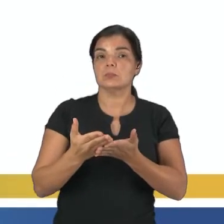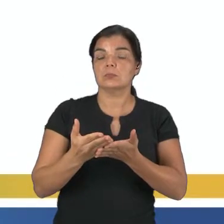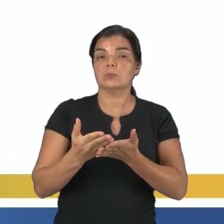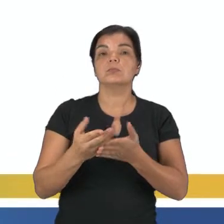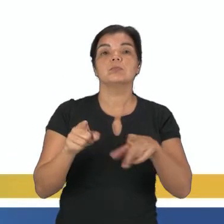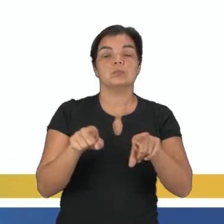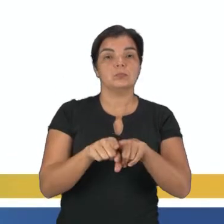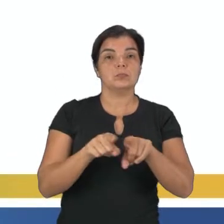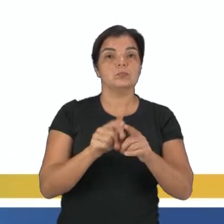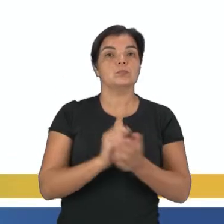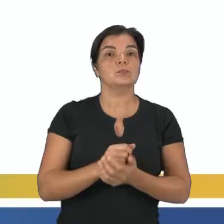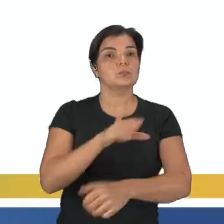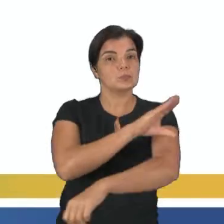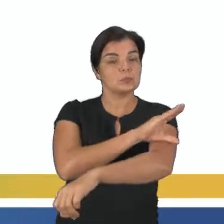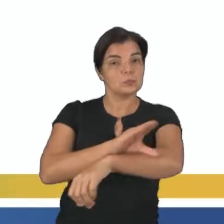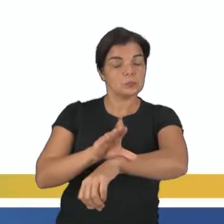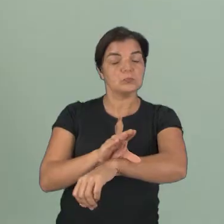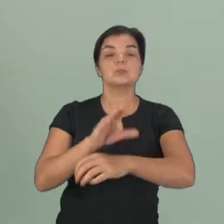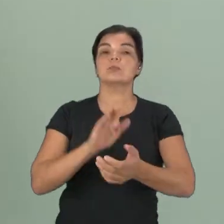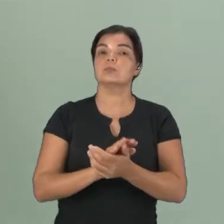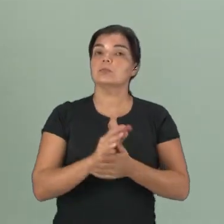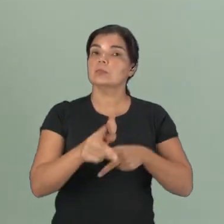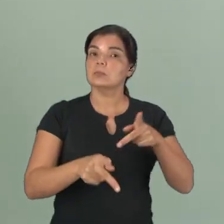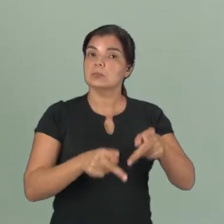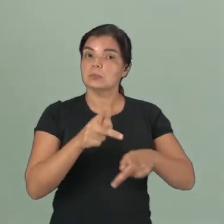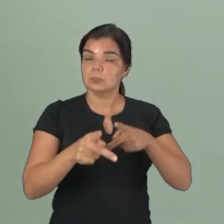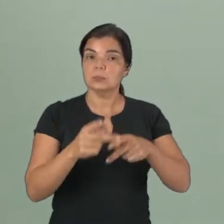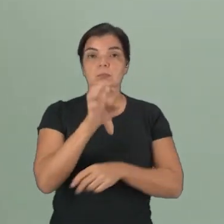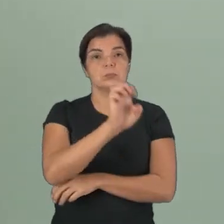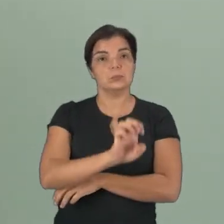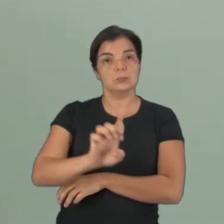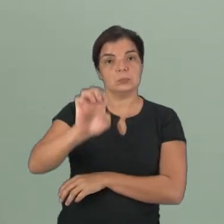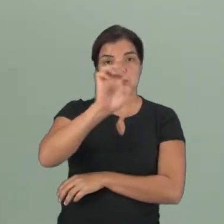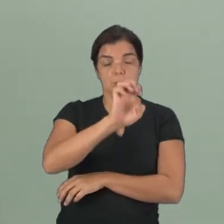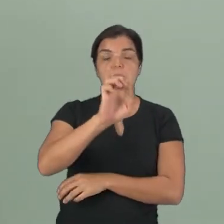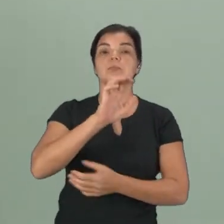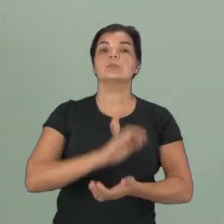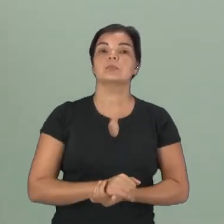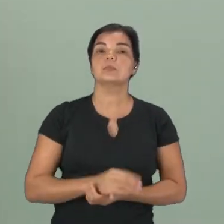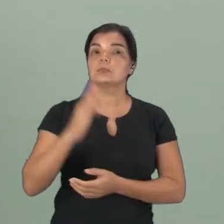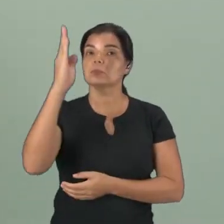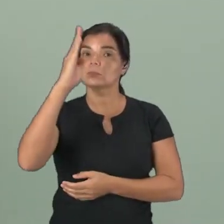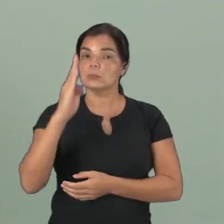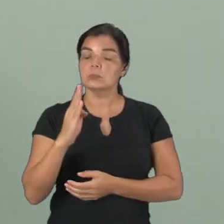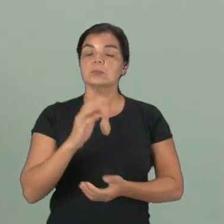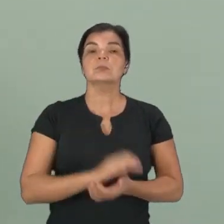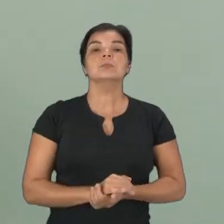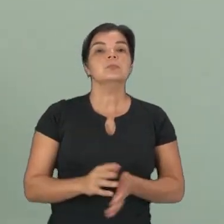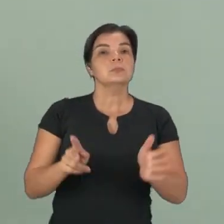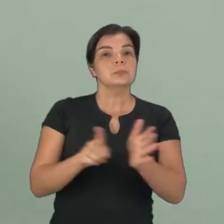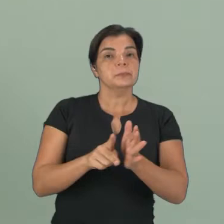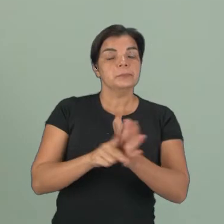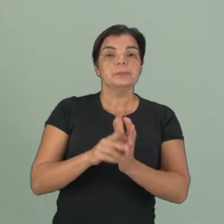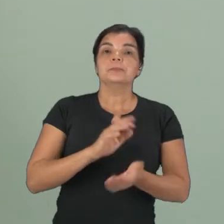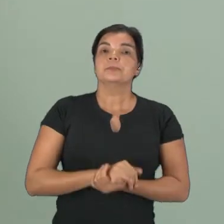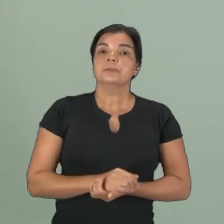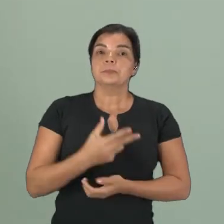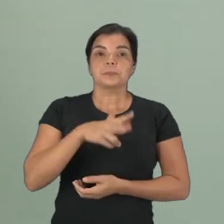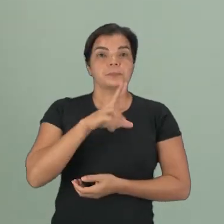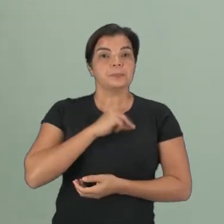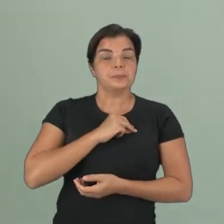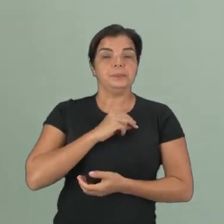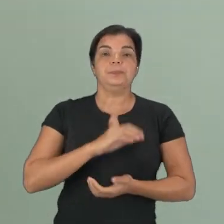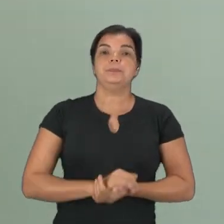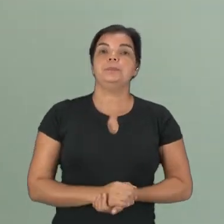choque, certo, cultural dessa civilização europeia, no nosso caso do Brasil, especificamente da civilização